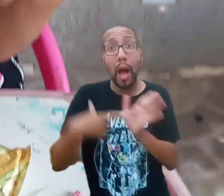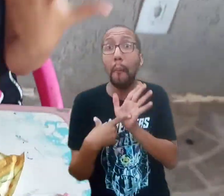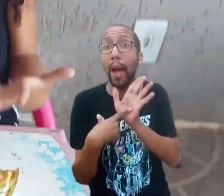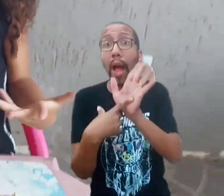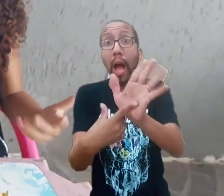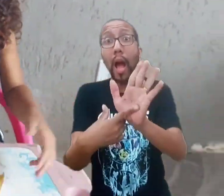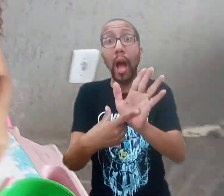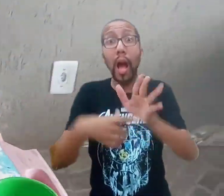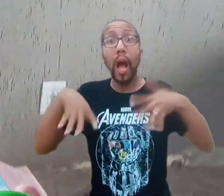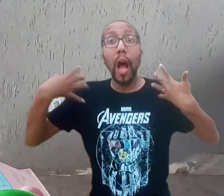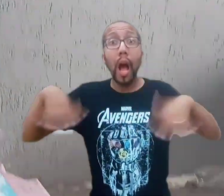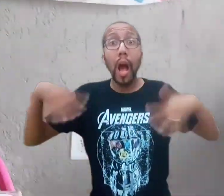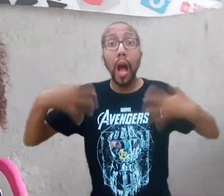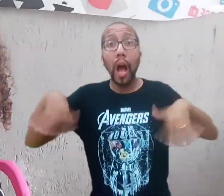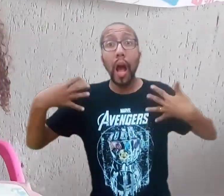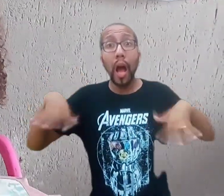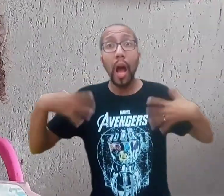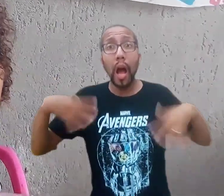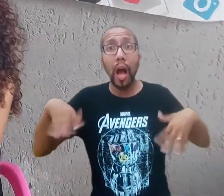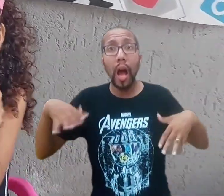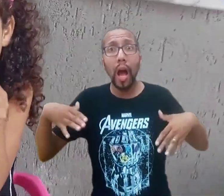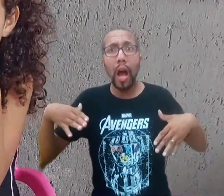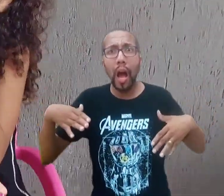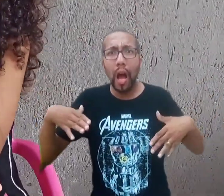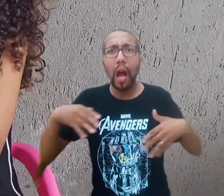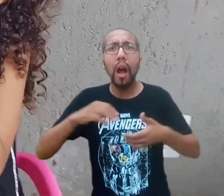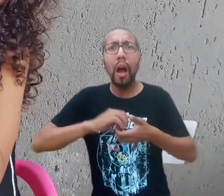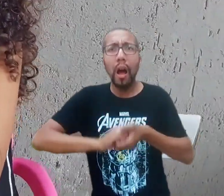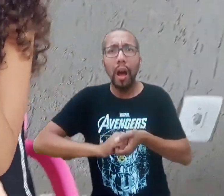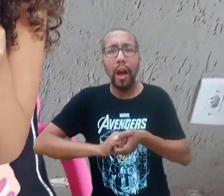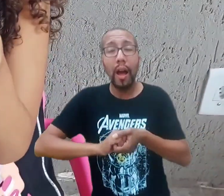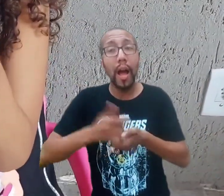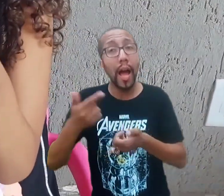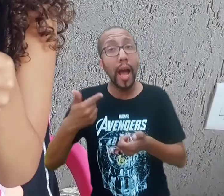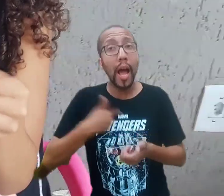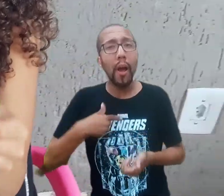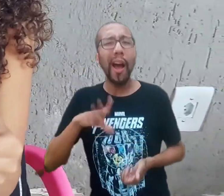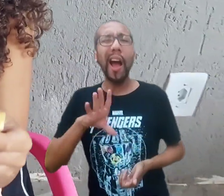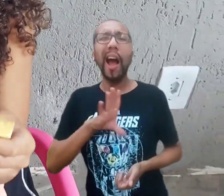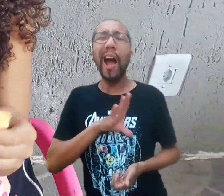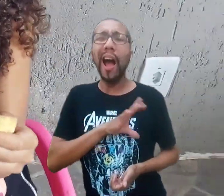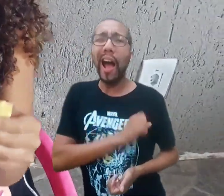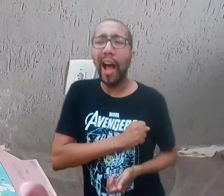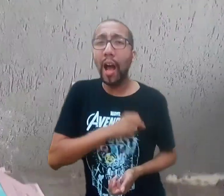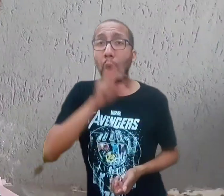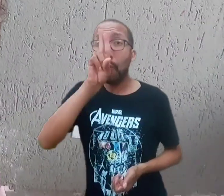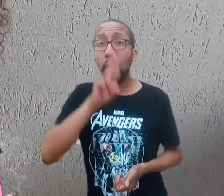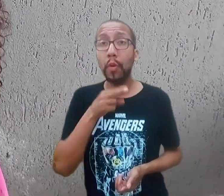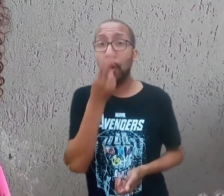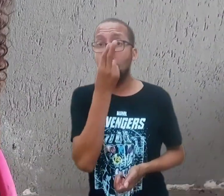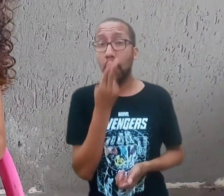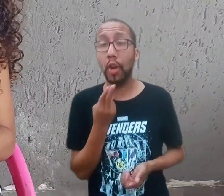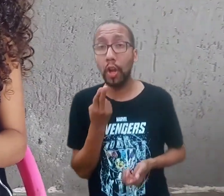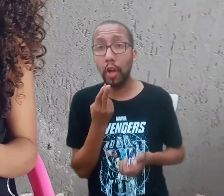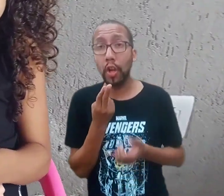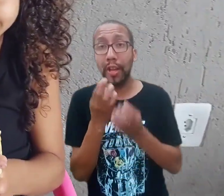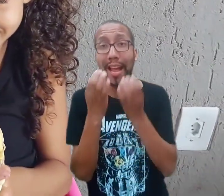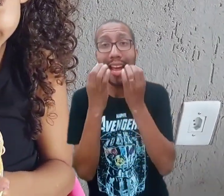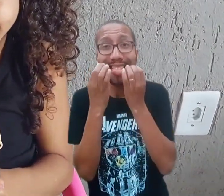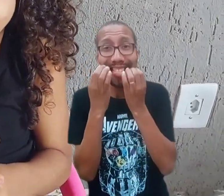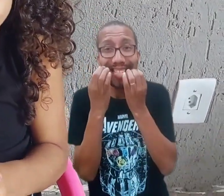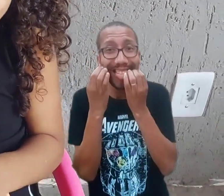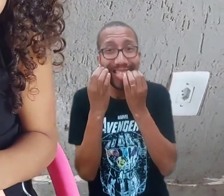Parecia um picolé. Eu adoro esse picolé de milho verde. Viu?